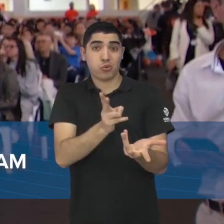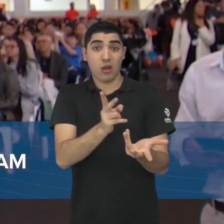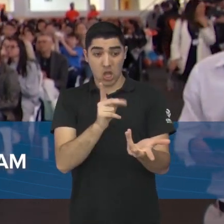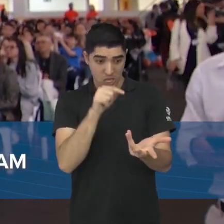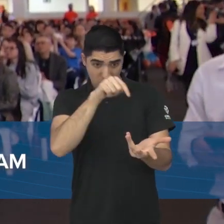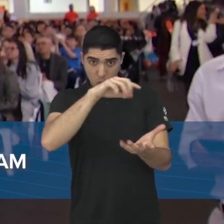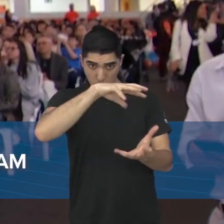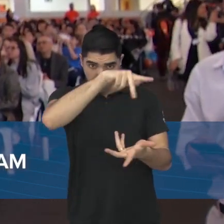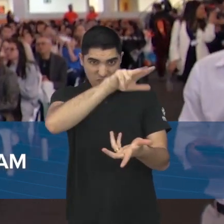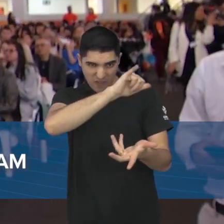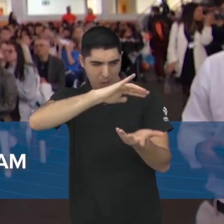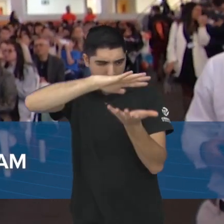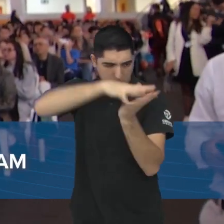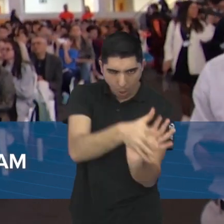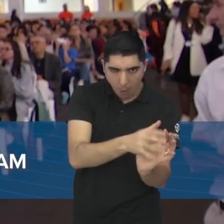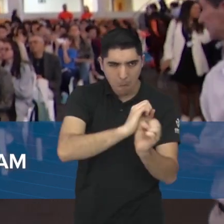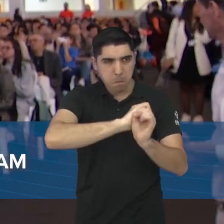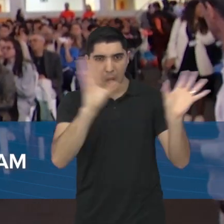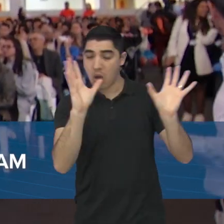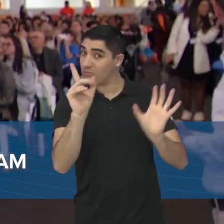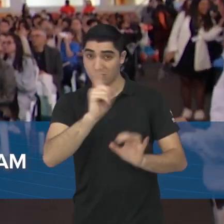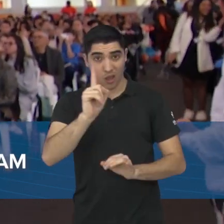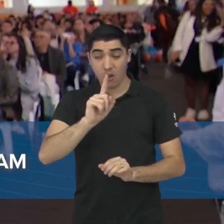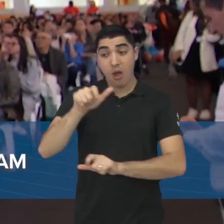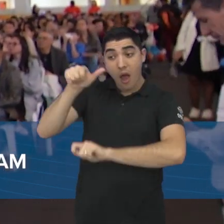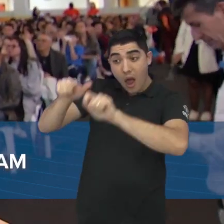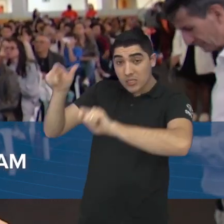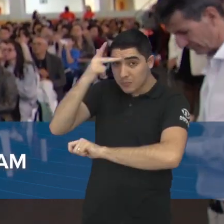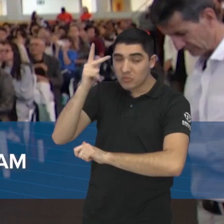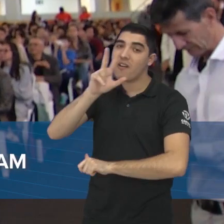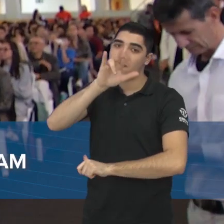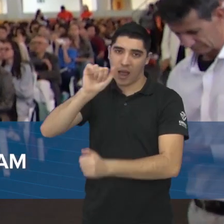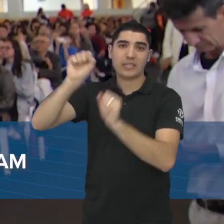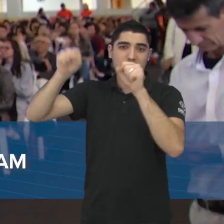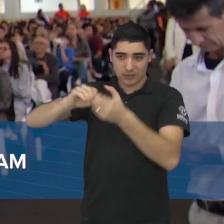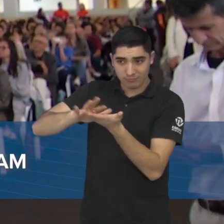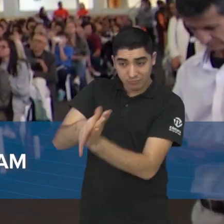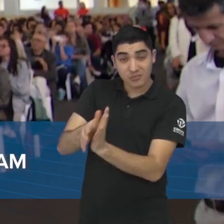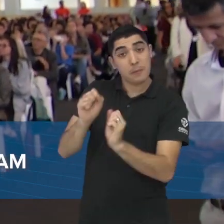que a Terra não vai acabar. Quem vai acabar é o ser humano se não tomar cuidado,